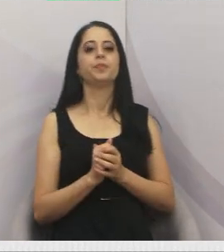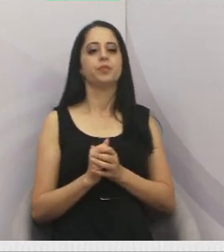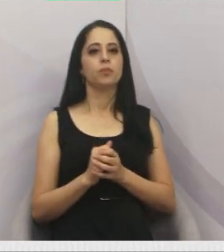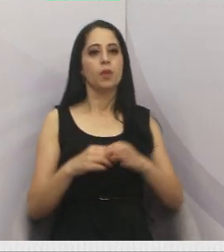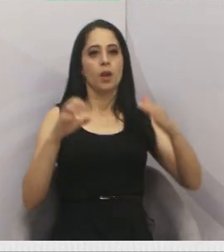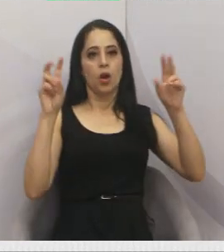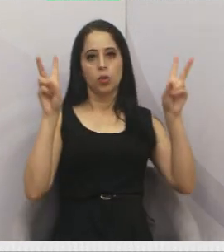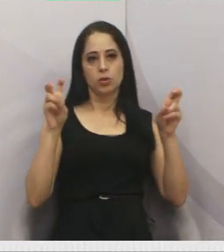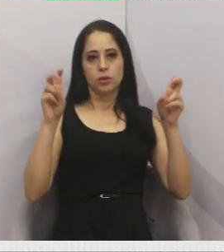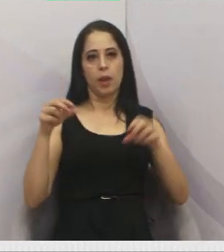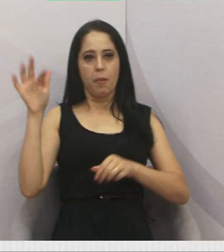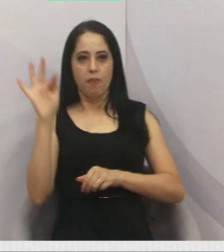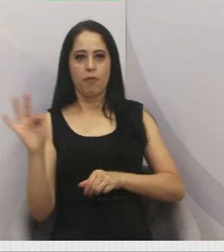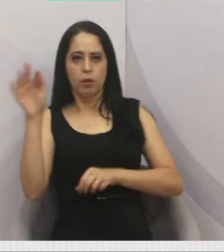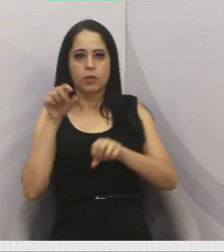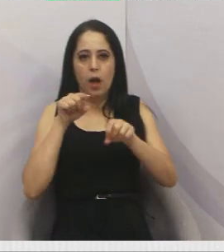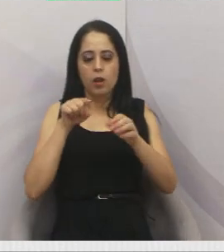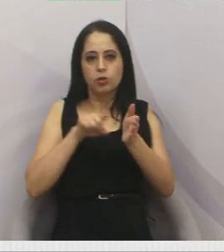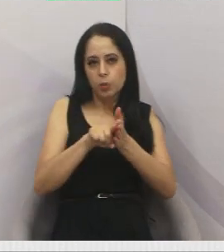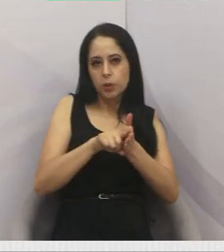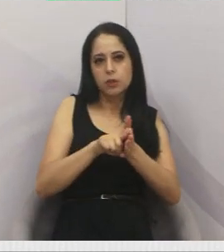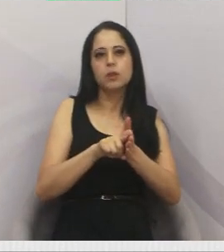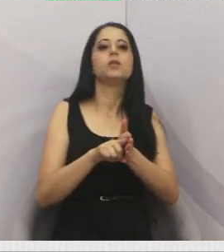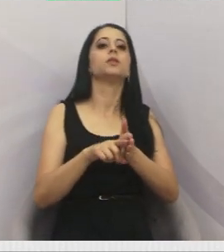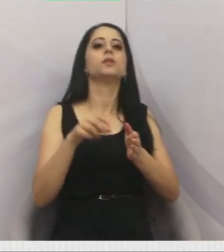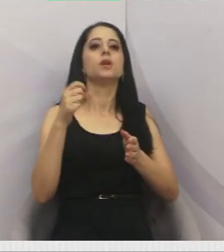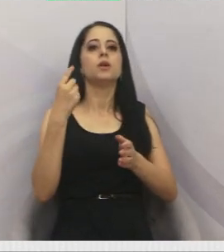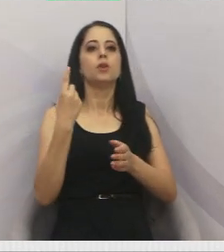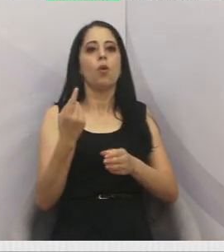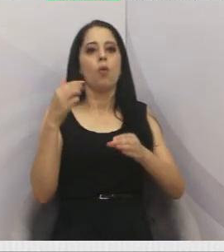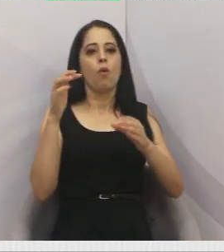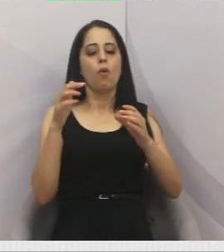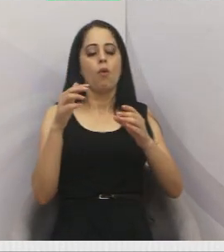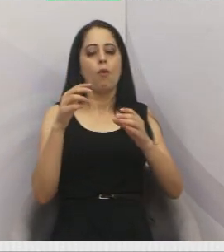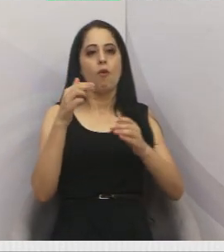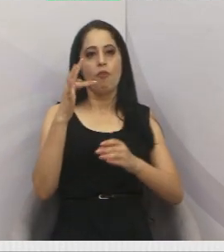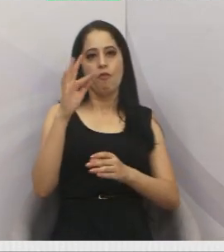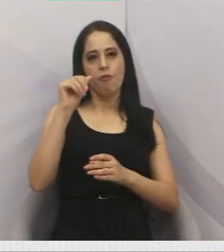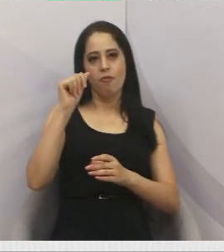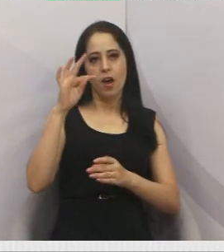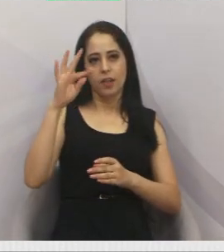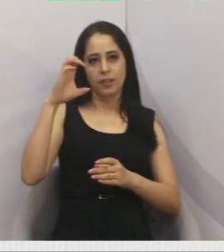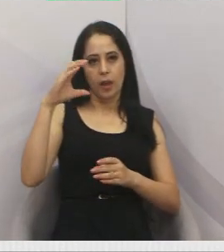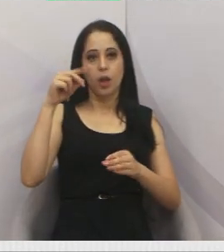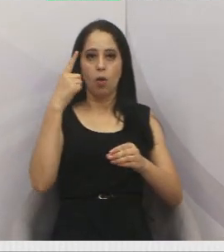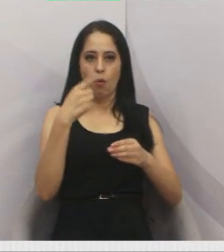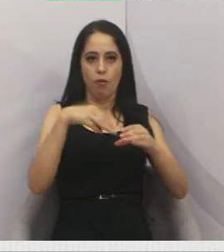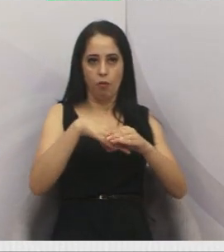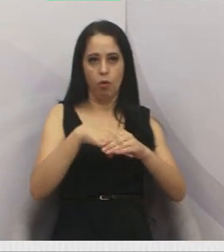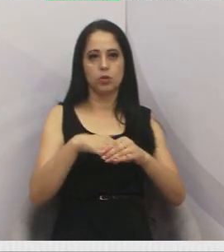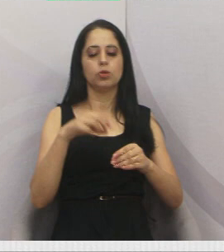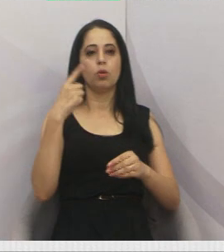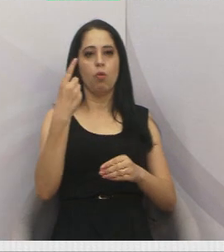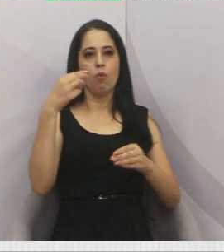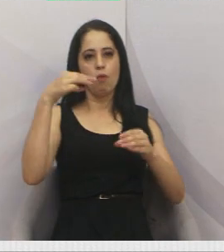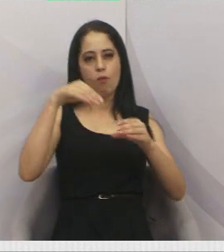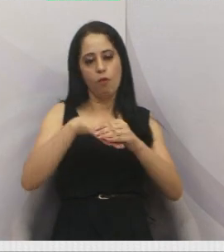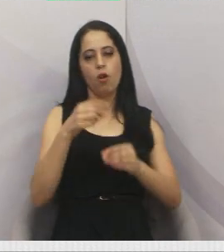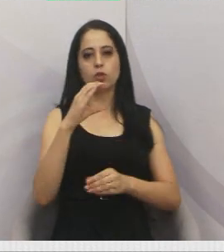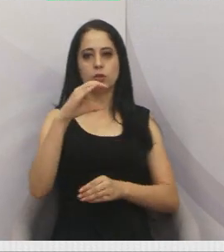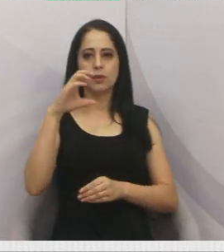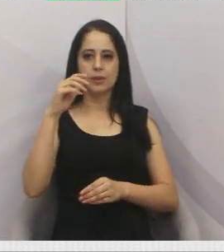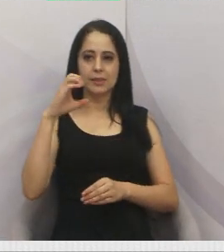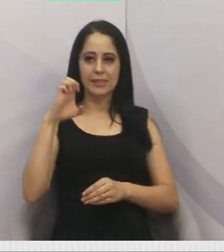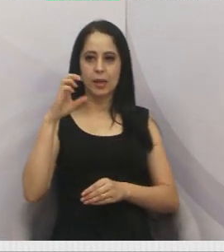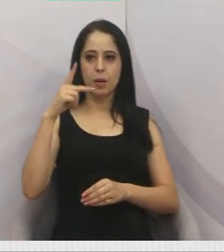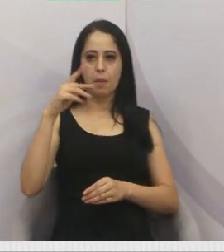Segmento de entidades acadêmicas. Um voto para a FATEC Jacareí. Segmento organização da sociedade civil. Um voto CEPAC. Próximo